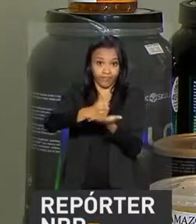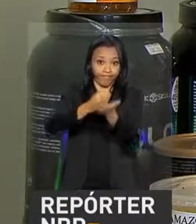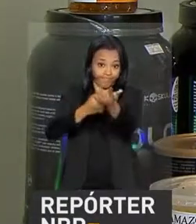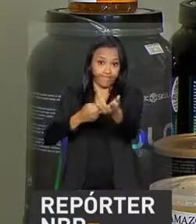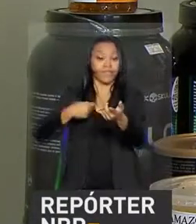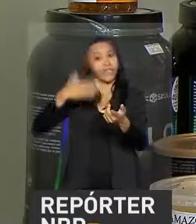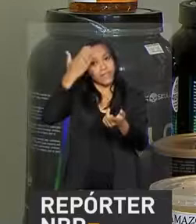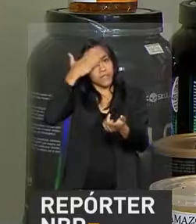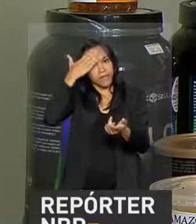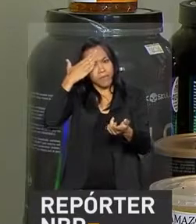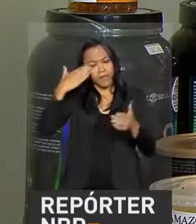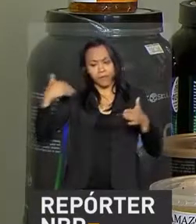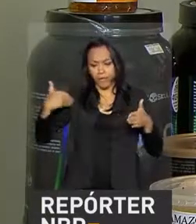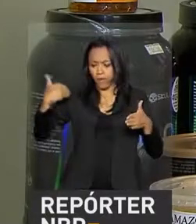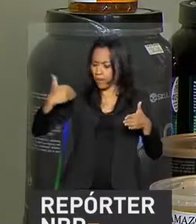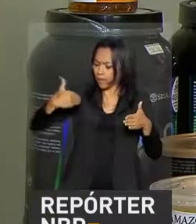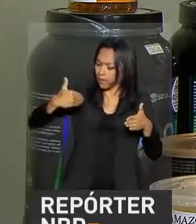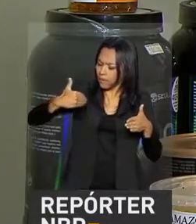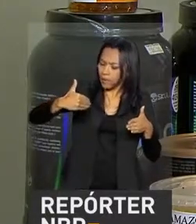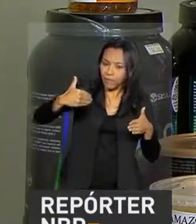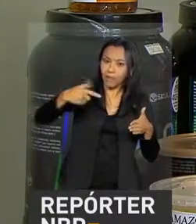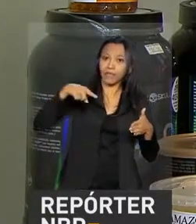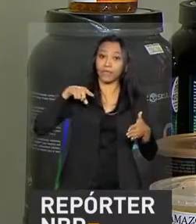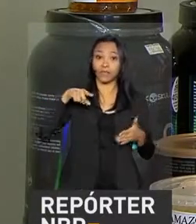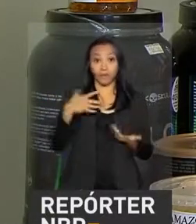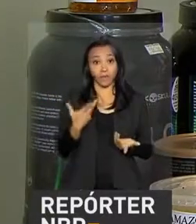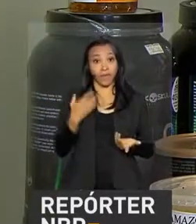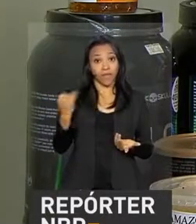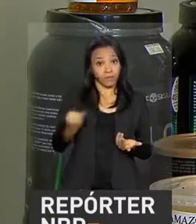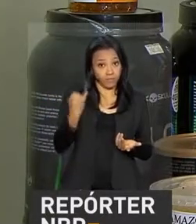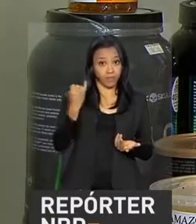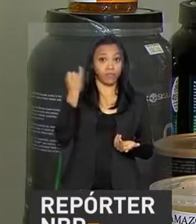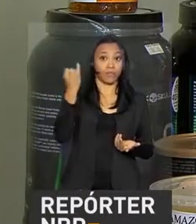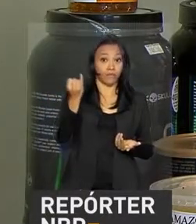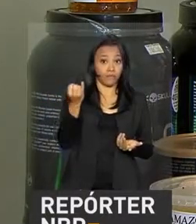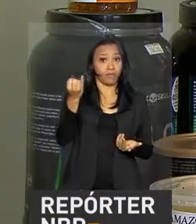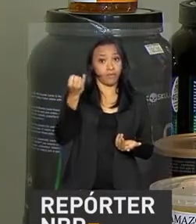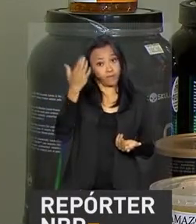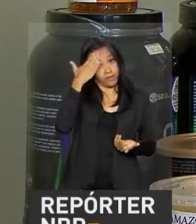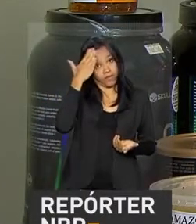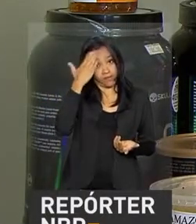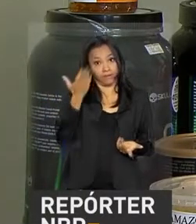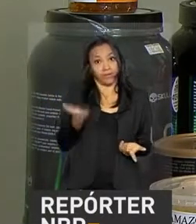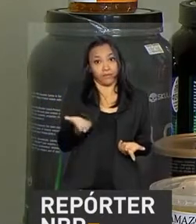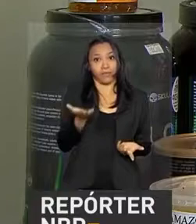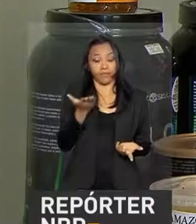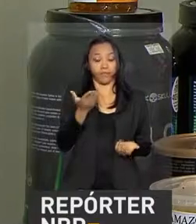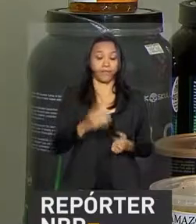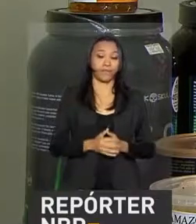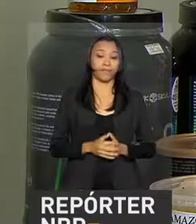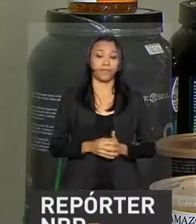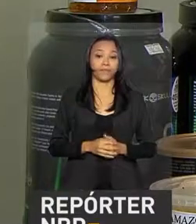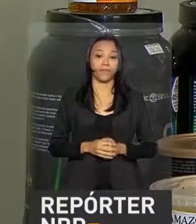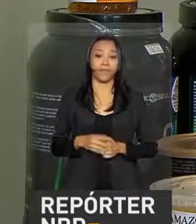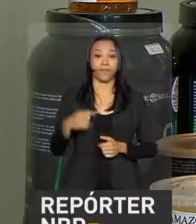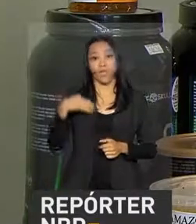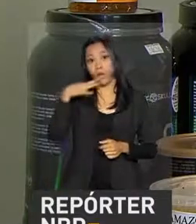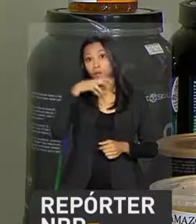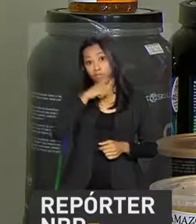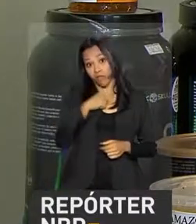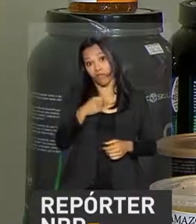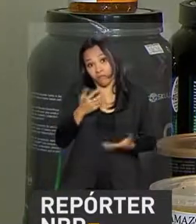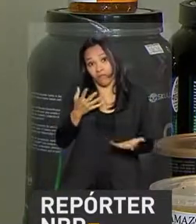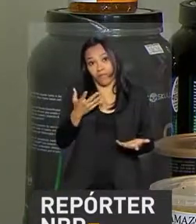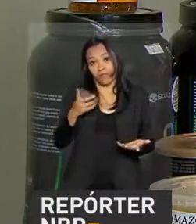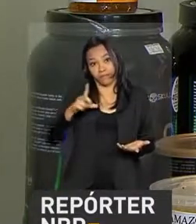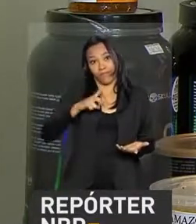essas etapas correta então acho que isso vai ser realmente é essencial eu achava que era então